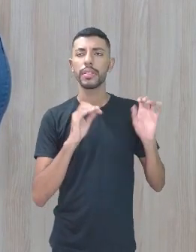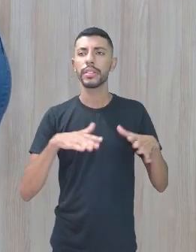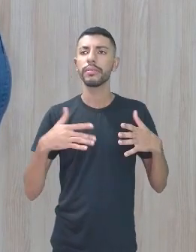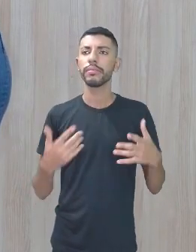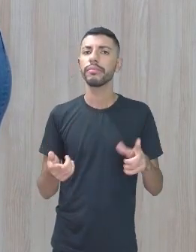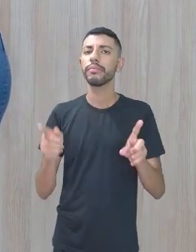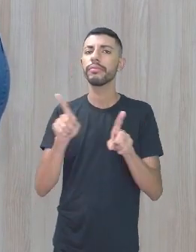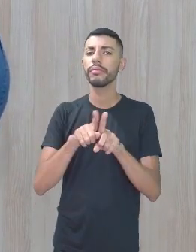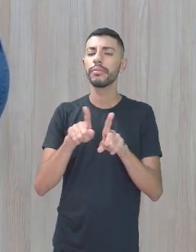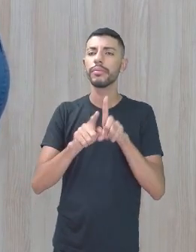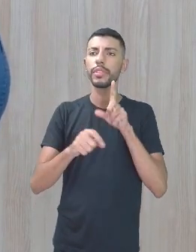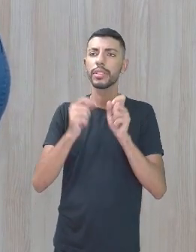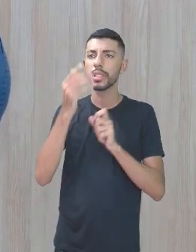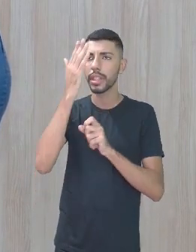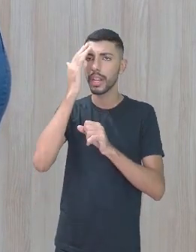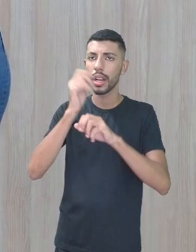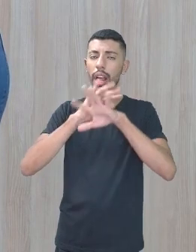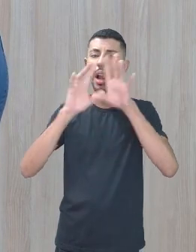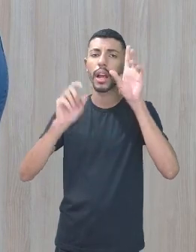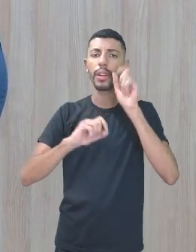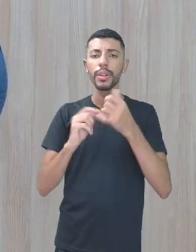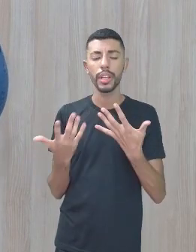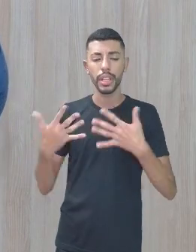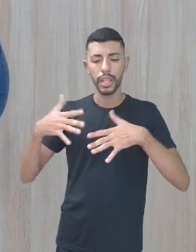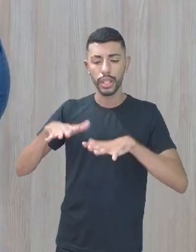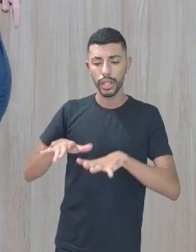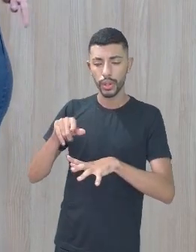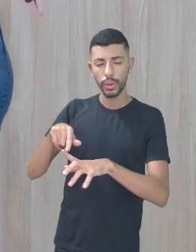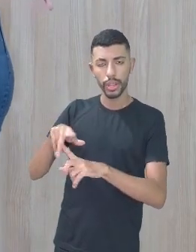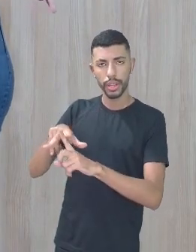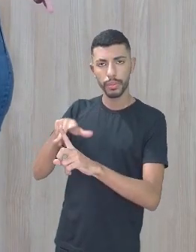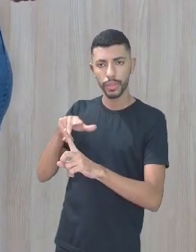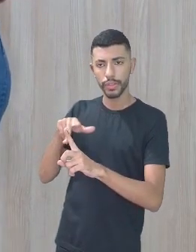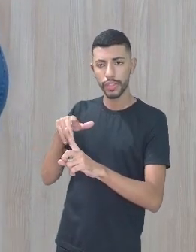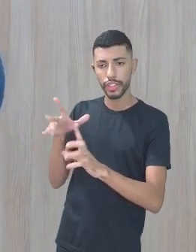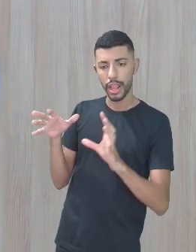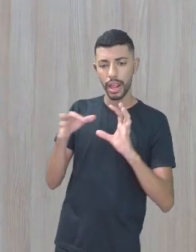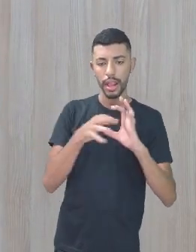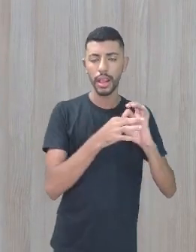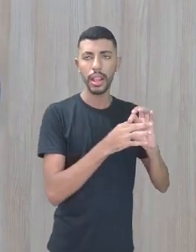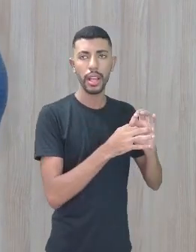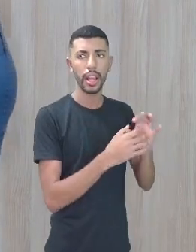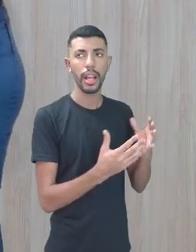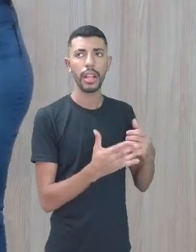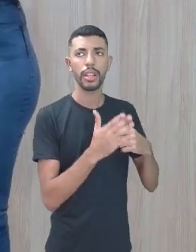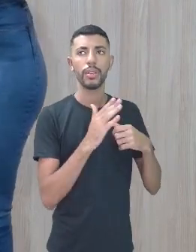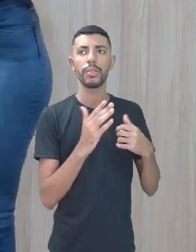que trabalhar com afeto é incluir, e incluir pressupõe trabalhar com afeto.